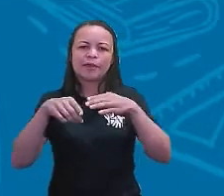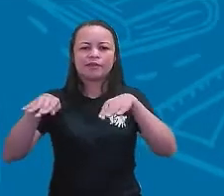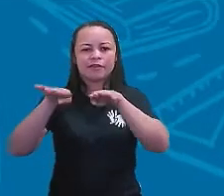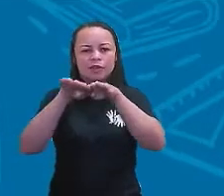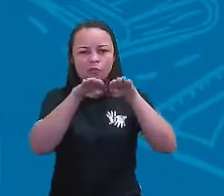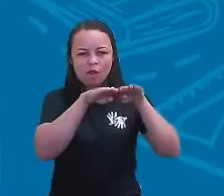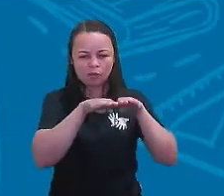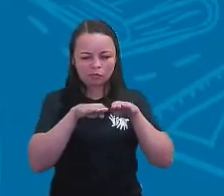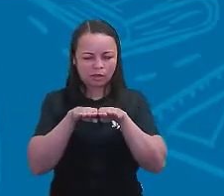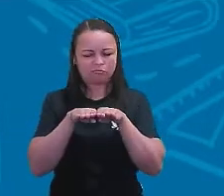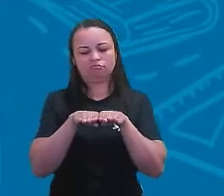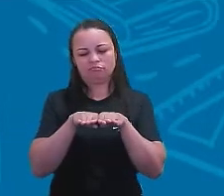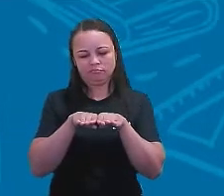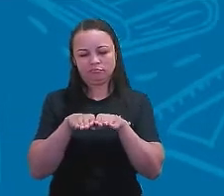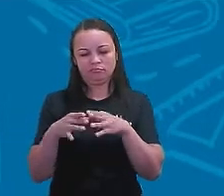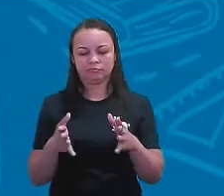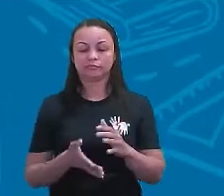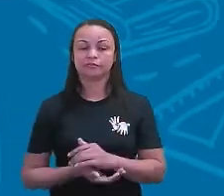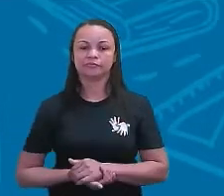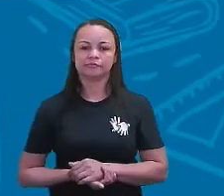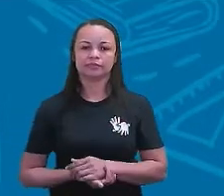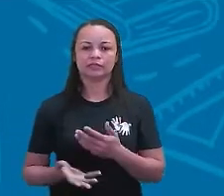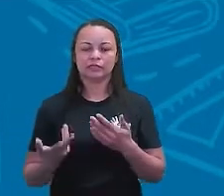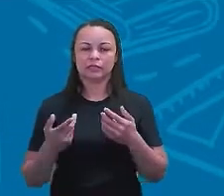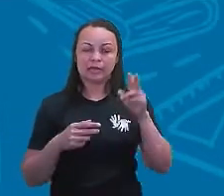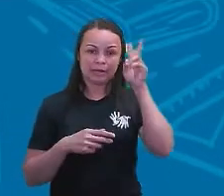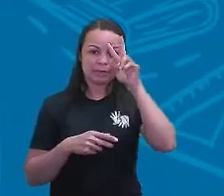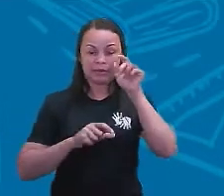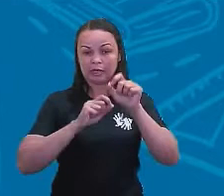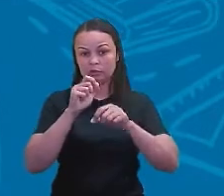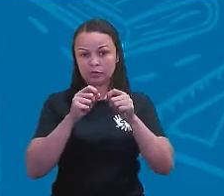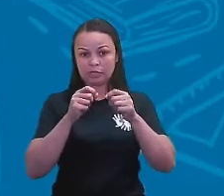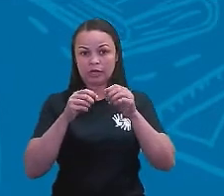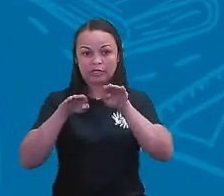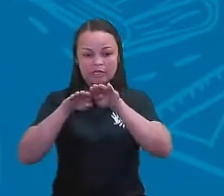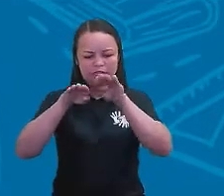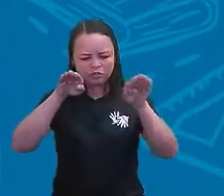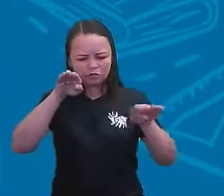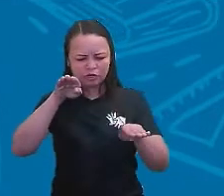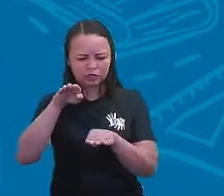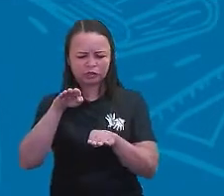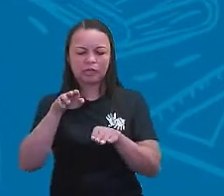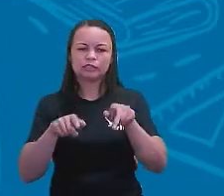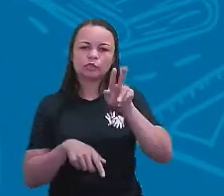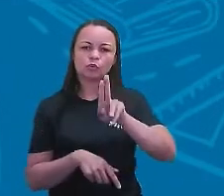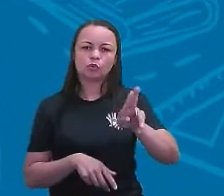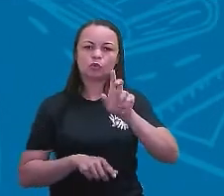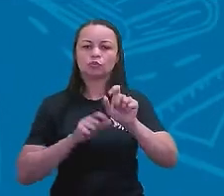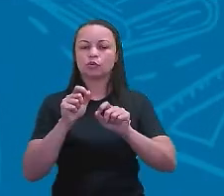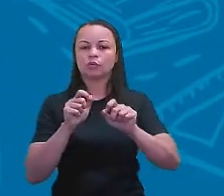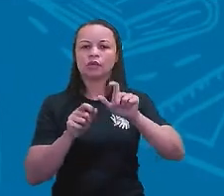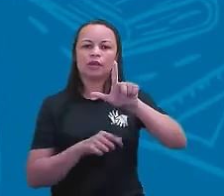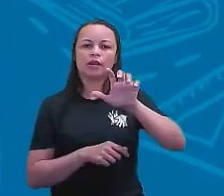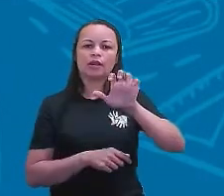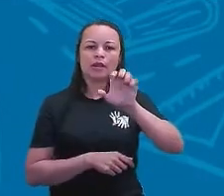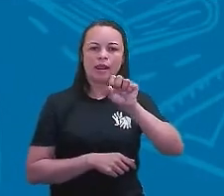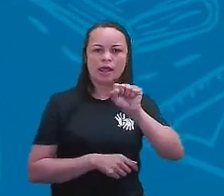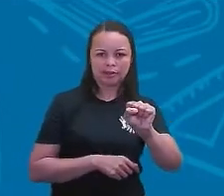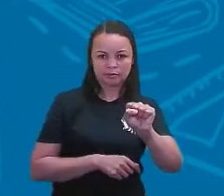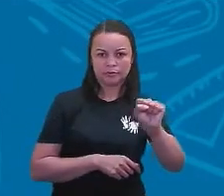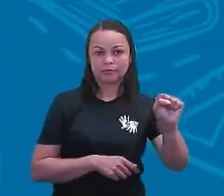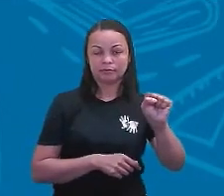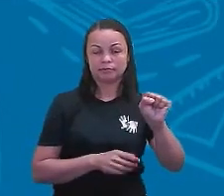lembrando, comparativo de inferioridade você vai usar less, mais